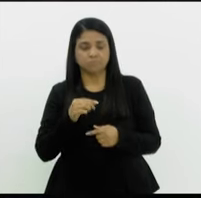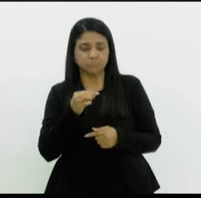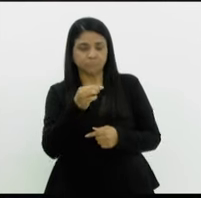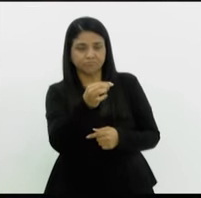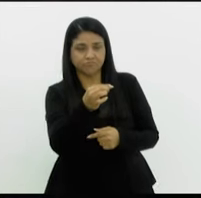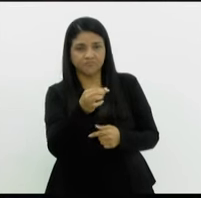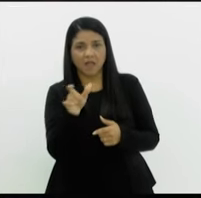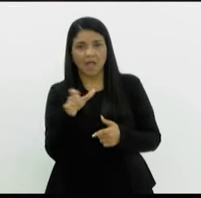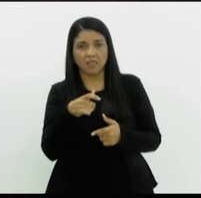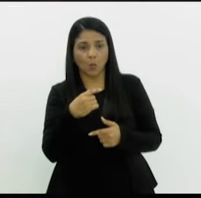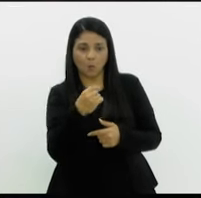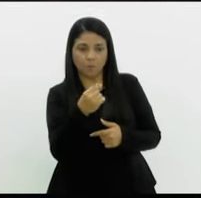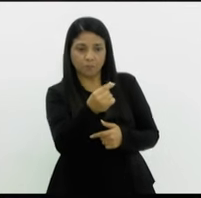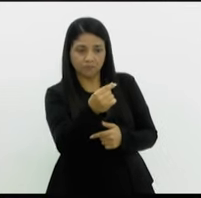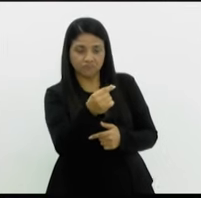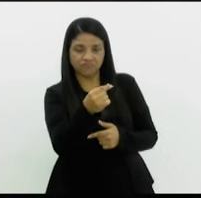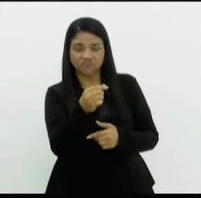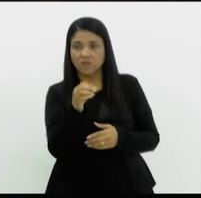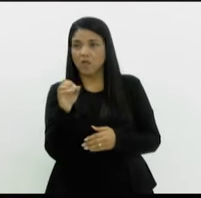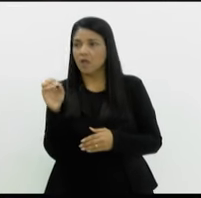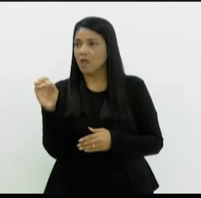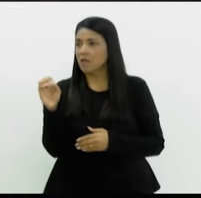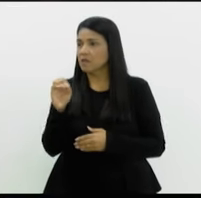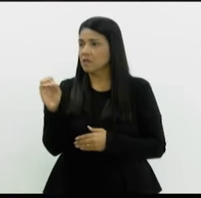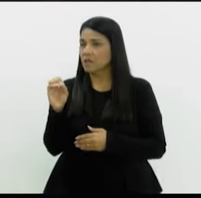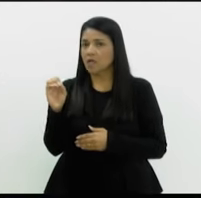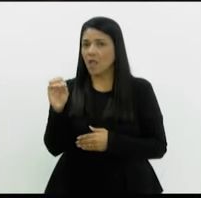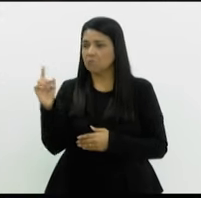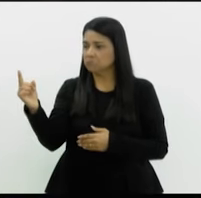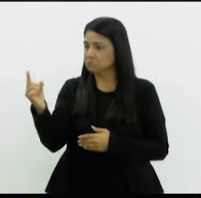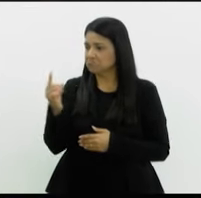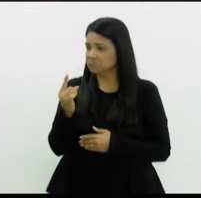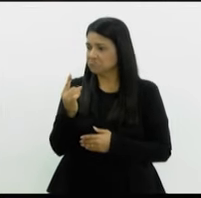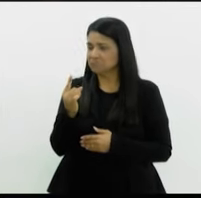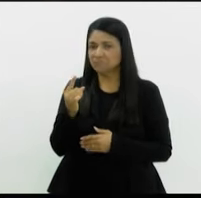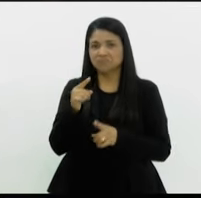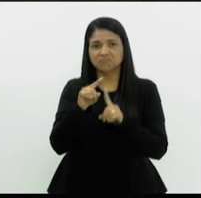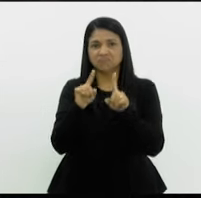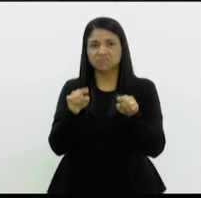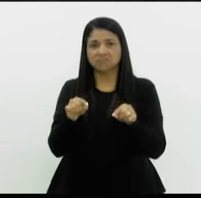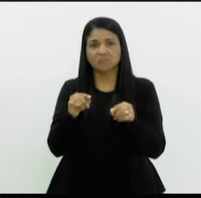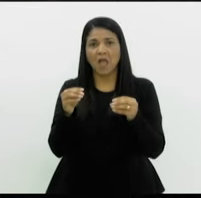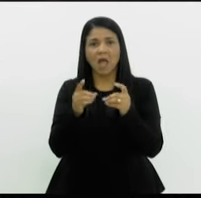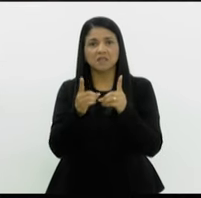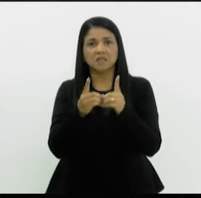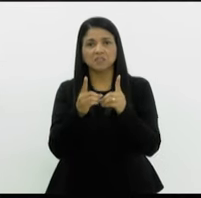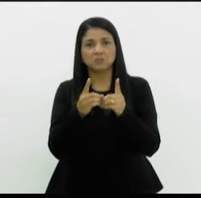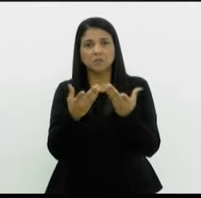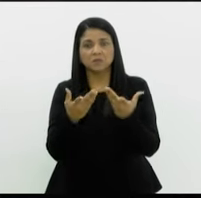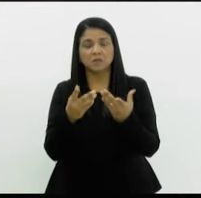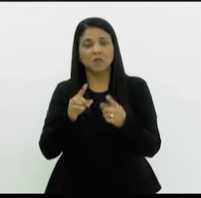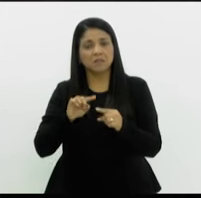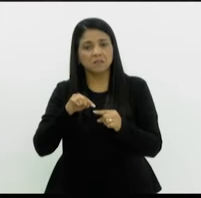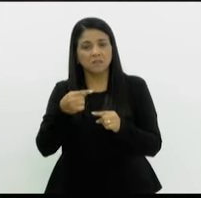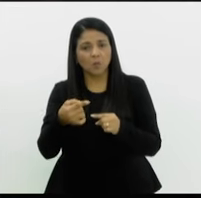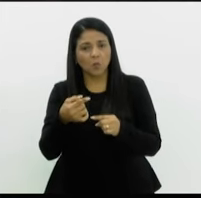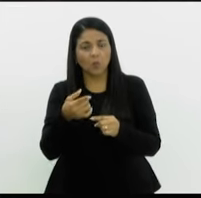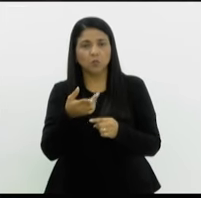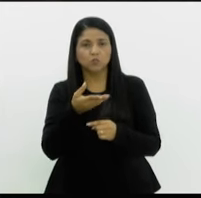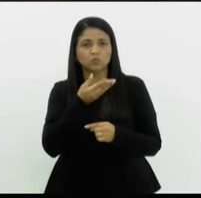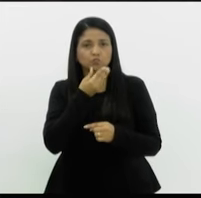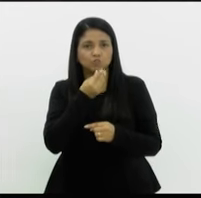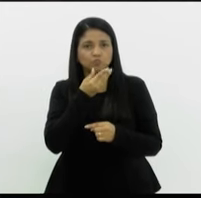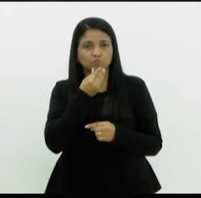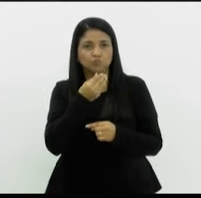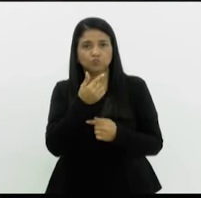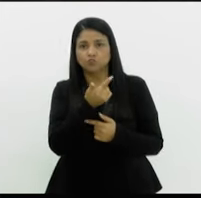aproximação e ninguém aparecia para poder atender. Logo após, um rapaz também, que estava